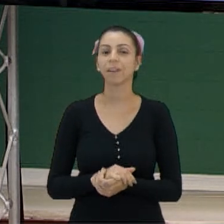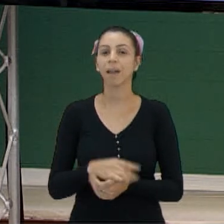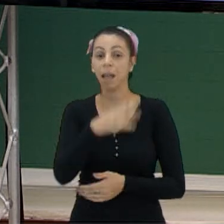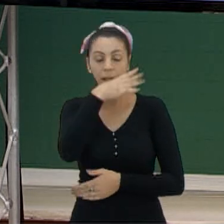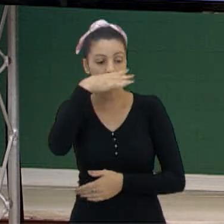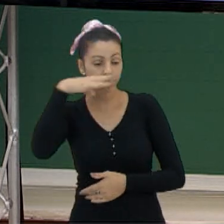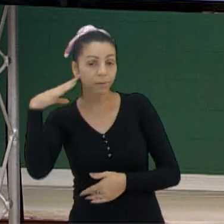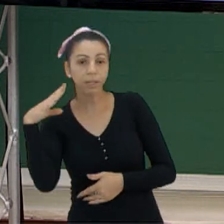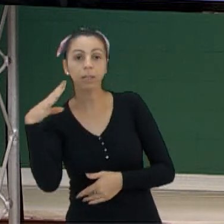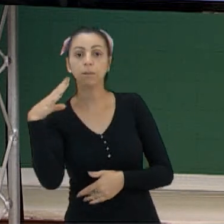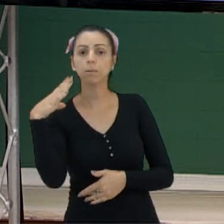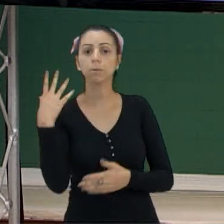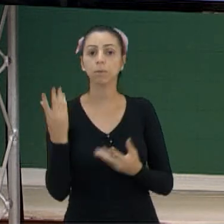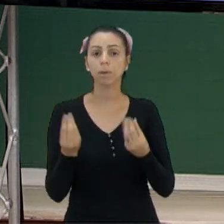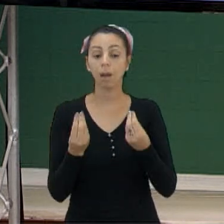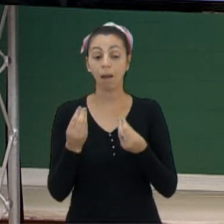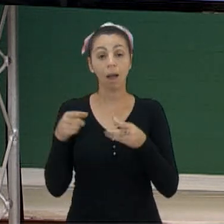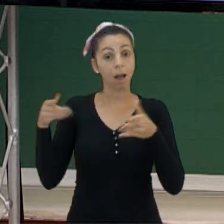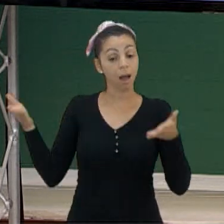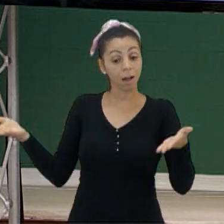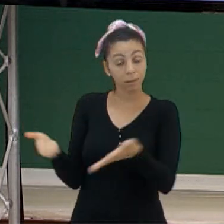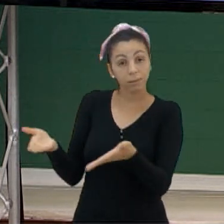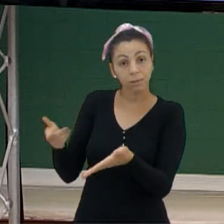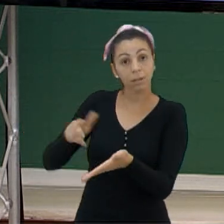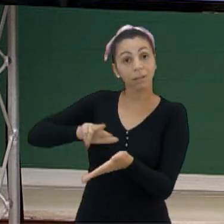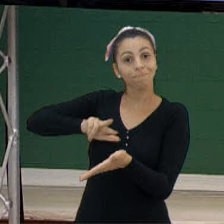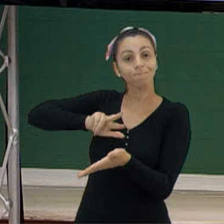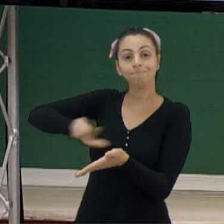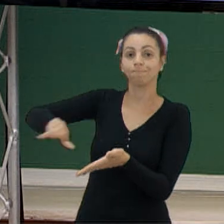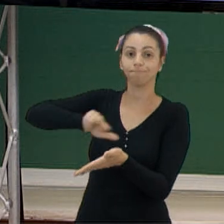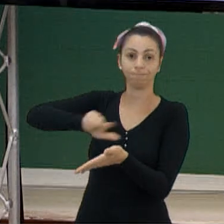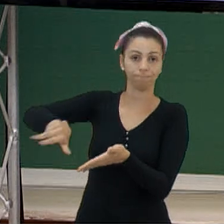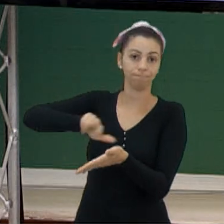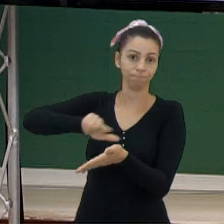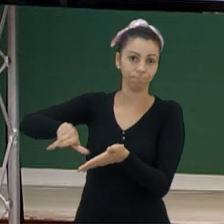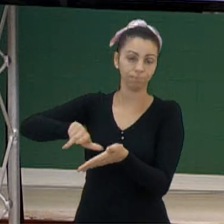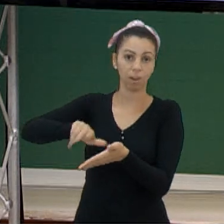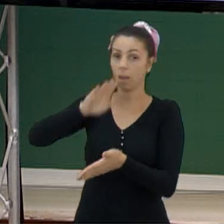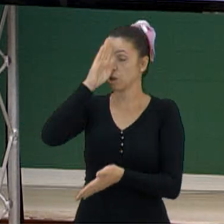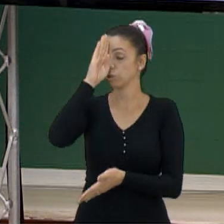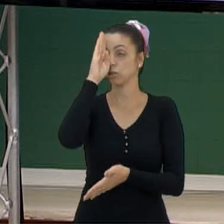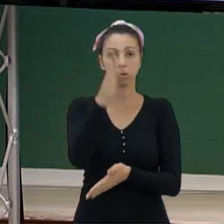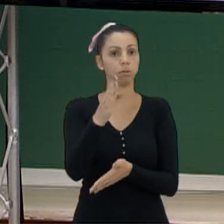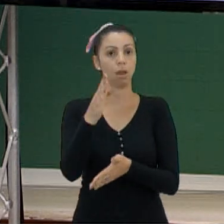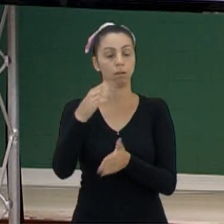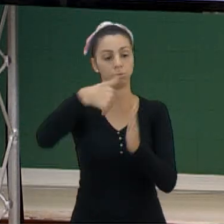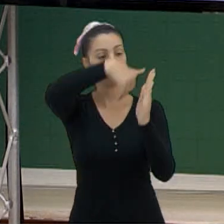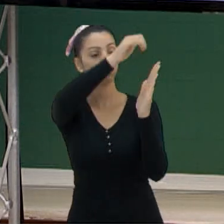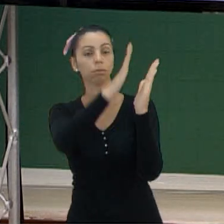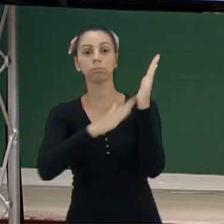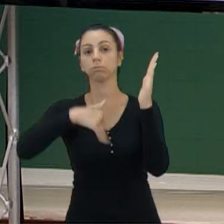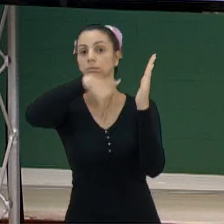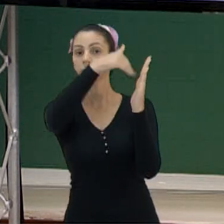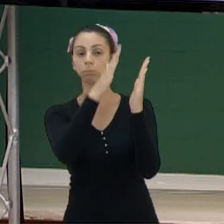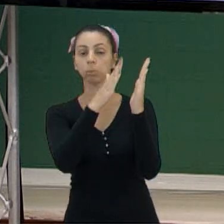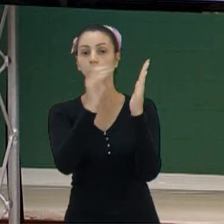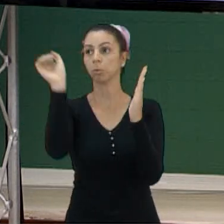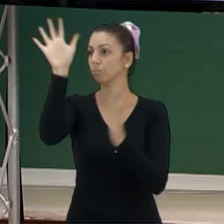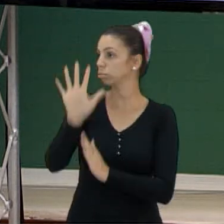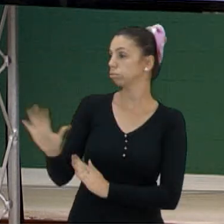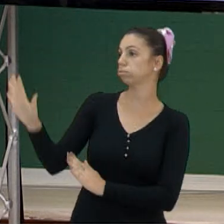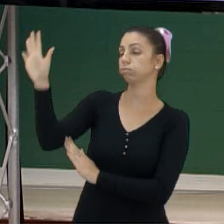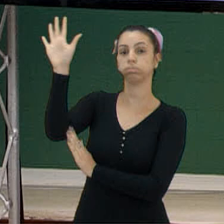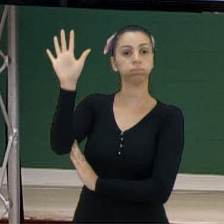não. Aqui o cara vai trabalhar direto onde tem que pintar, na tela, na